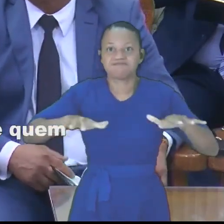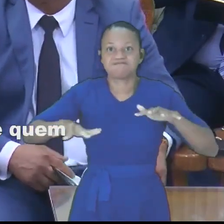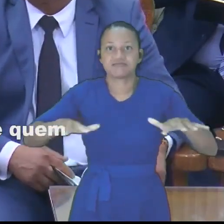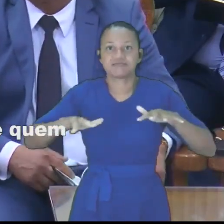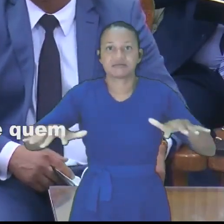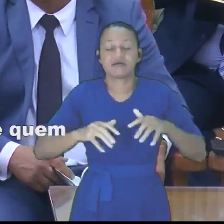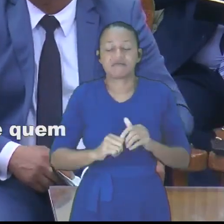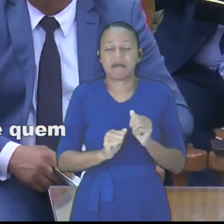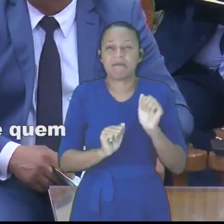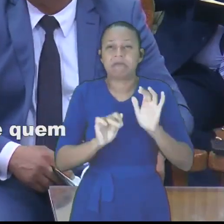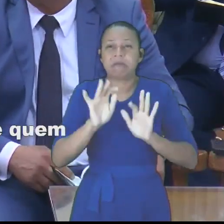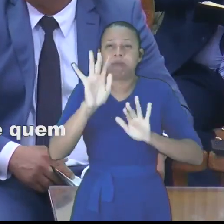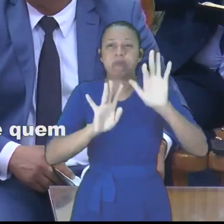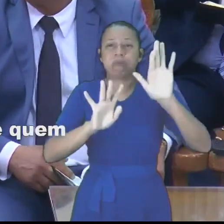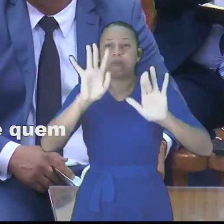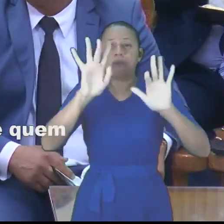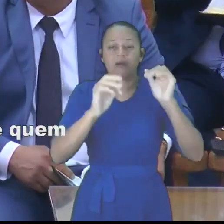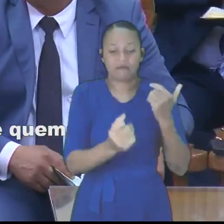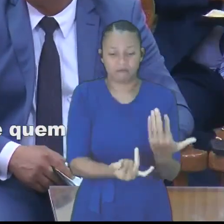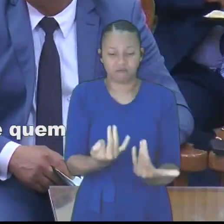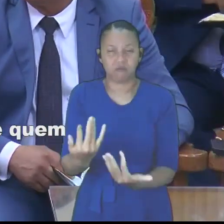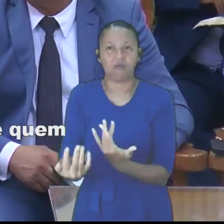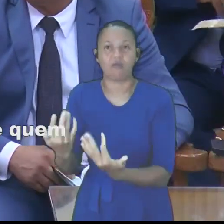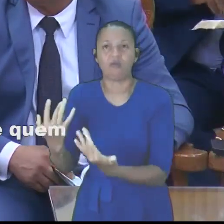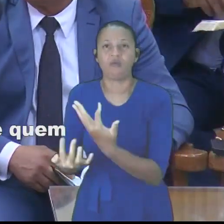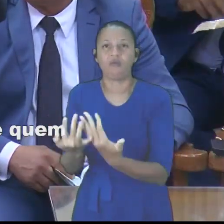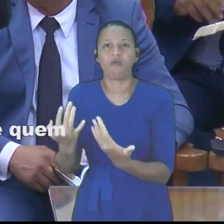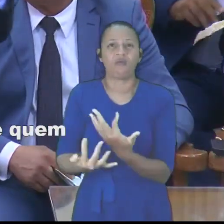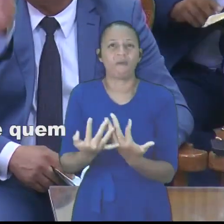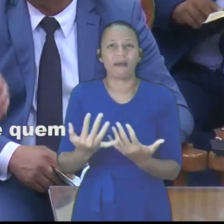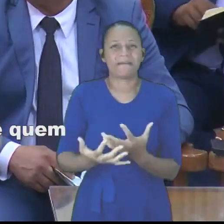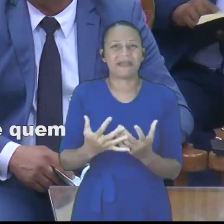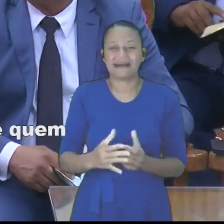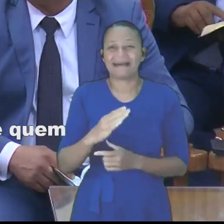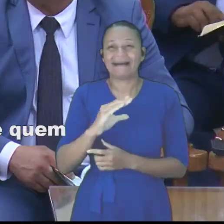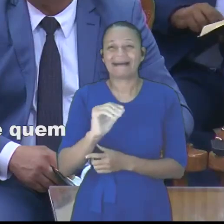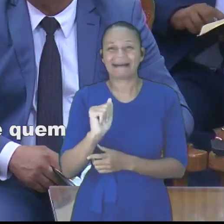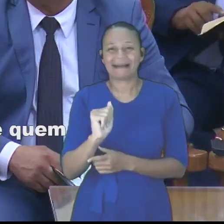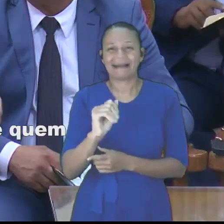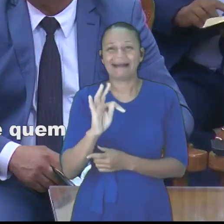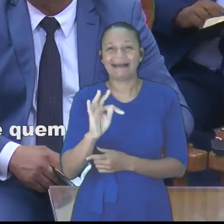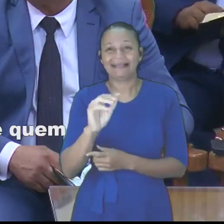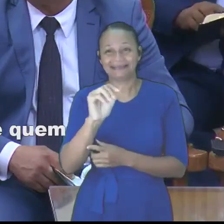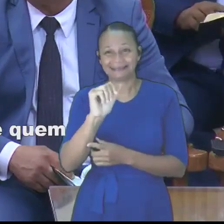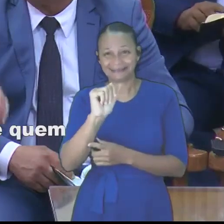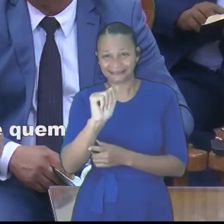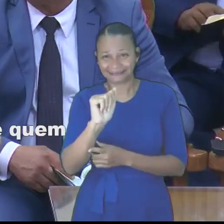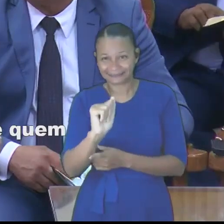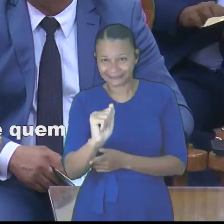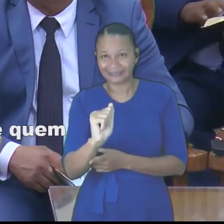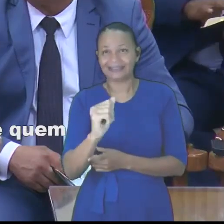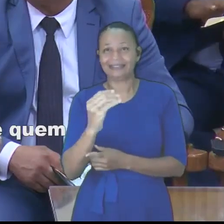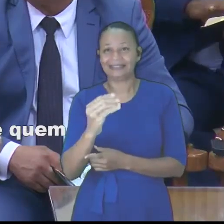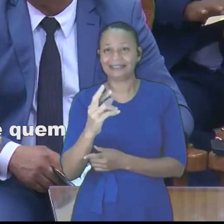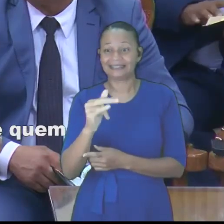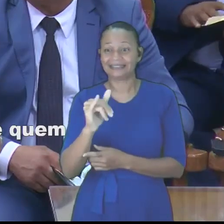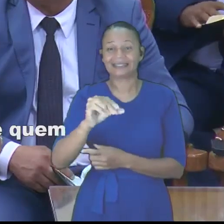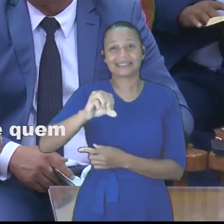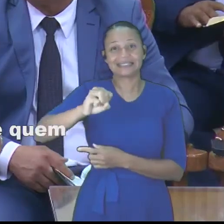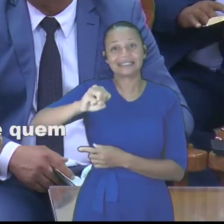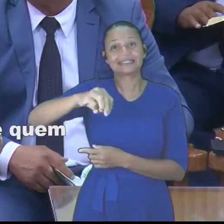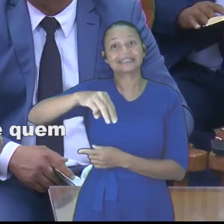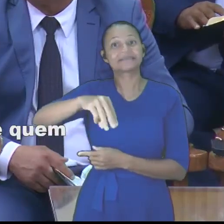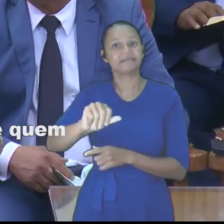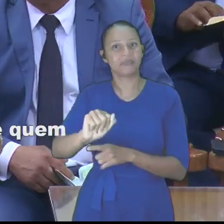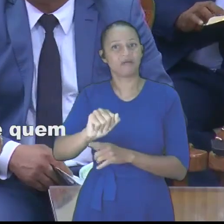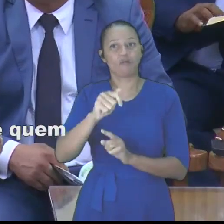vai haver vapor, vai haver fumaça, vai haver um cataclisma. Só que esse cataclisma não se cumpriu no